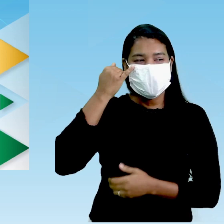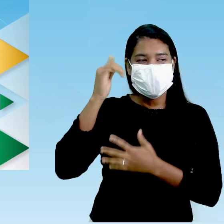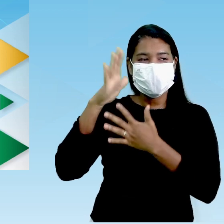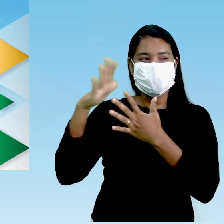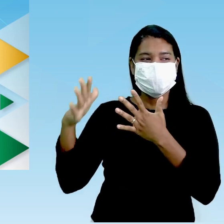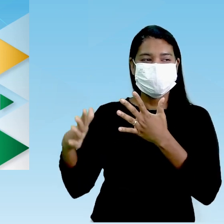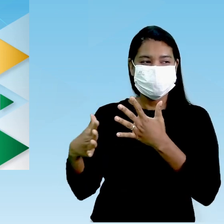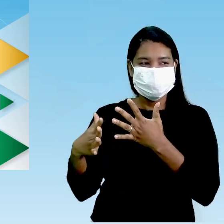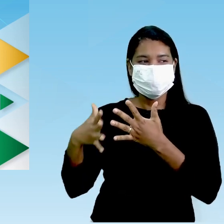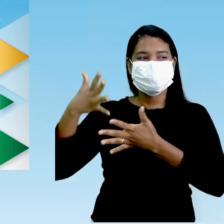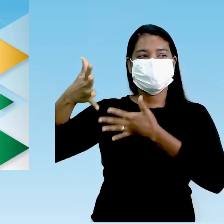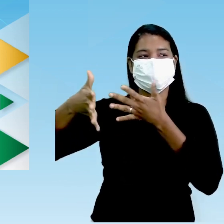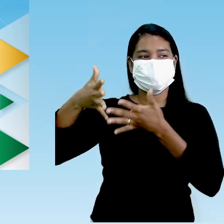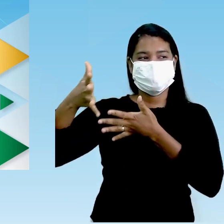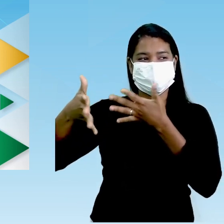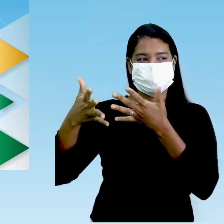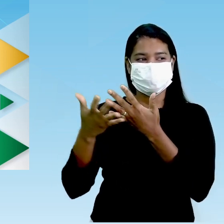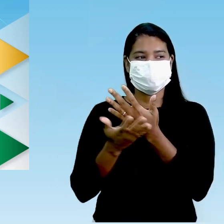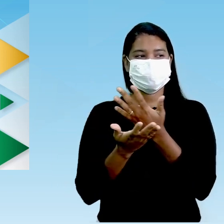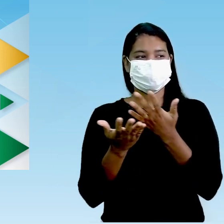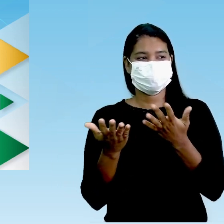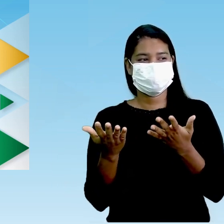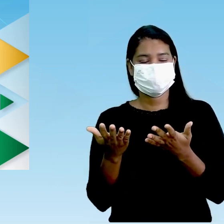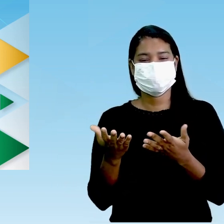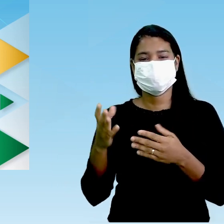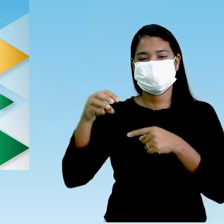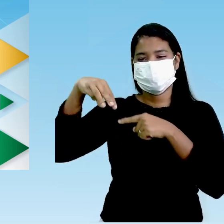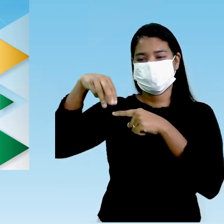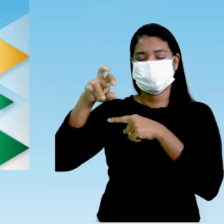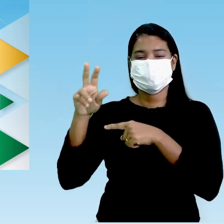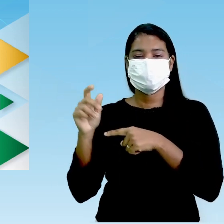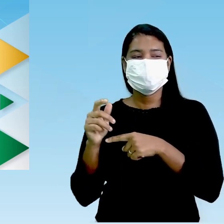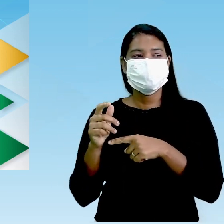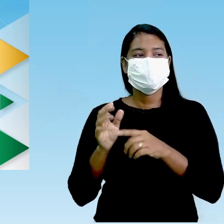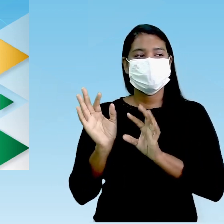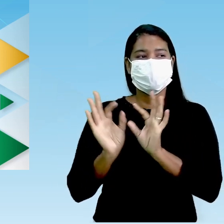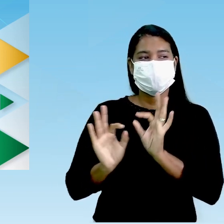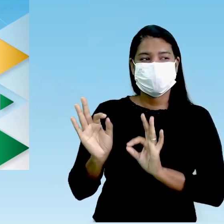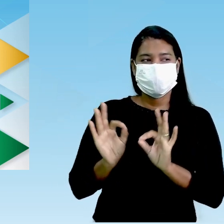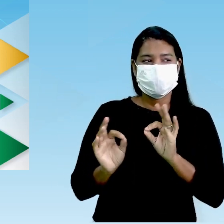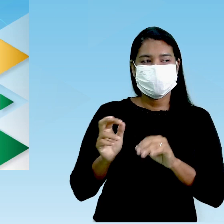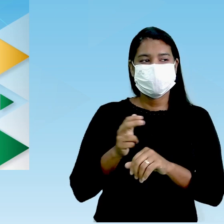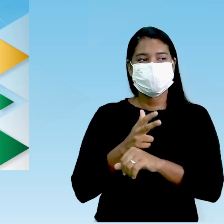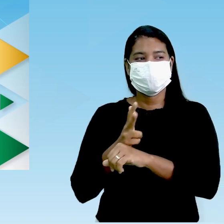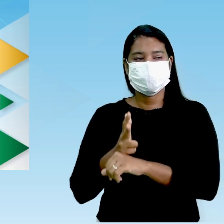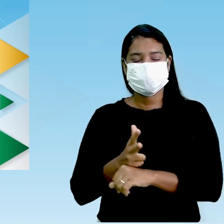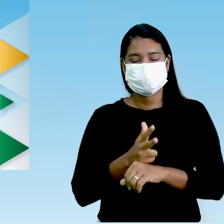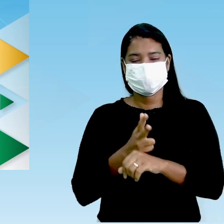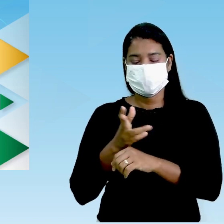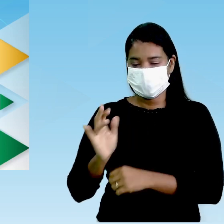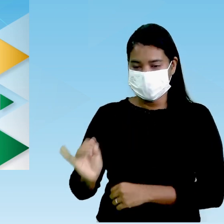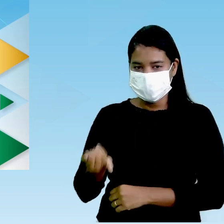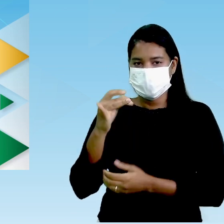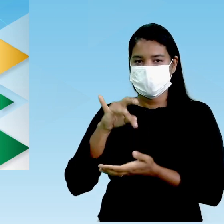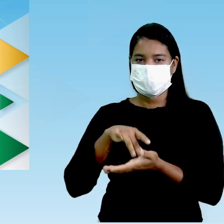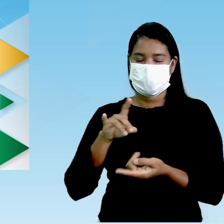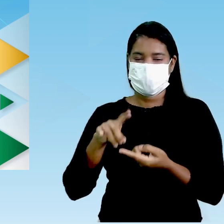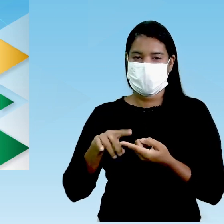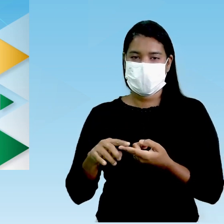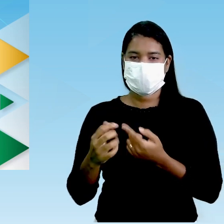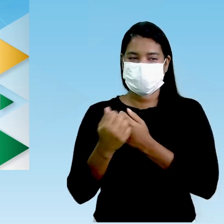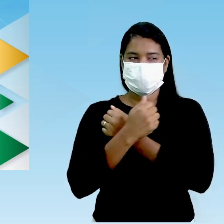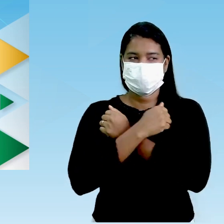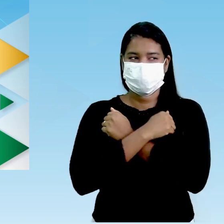tá fazendo a transcrição para você. E ele, claro, Manuel, nosso parceiraço. Já vou aproveitar esse momento para mandar